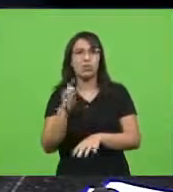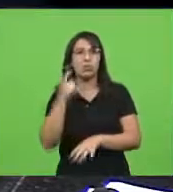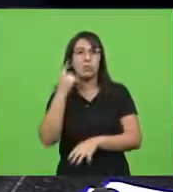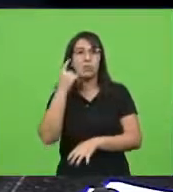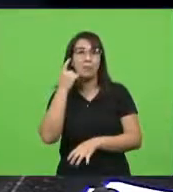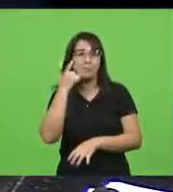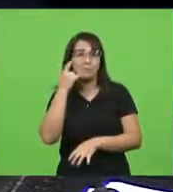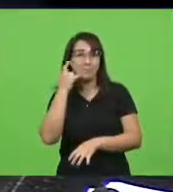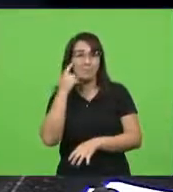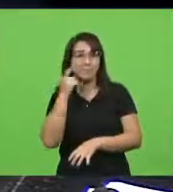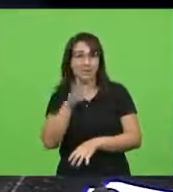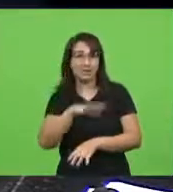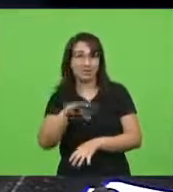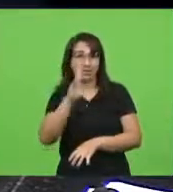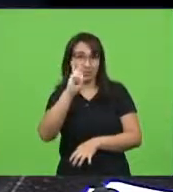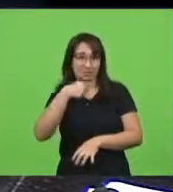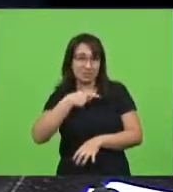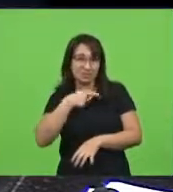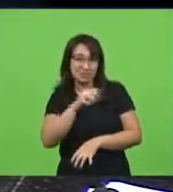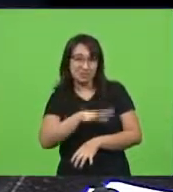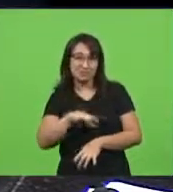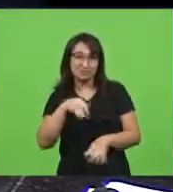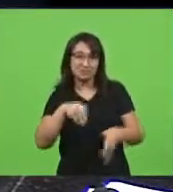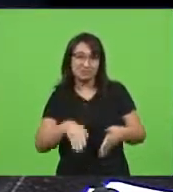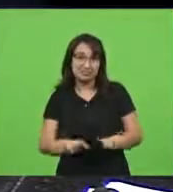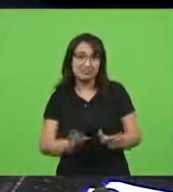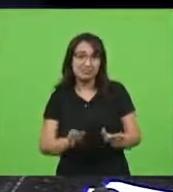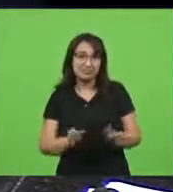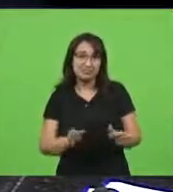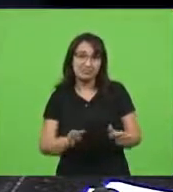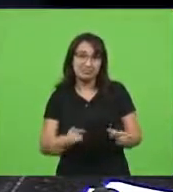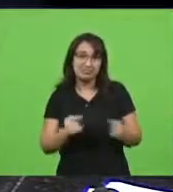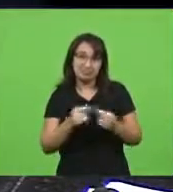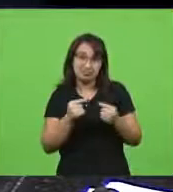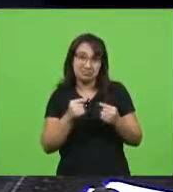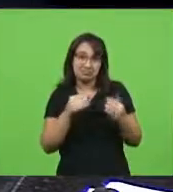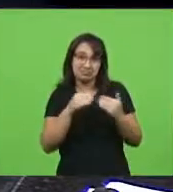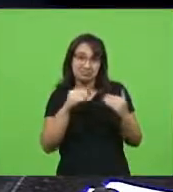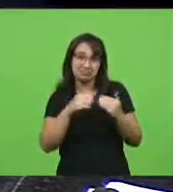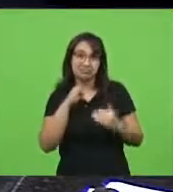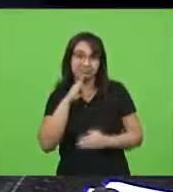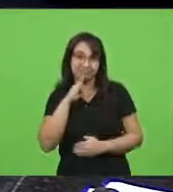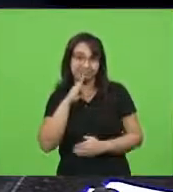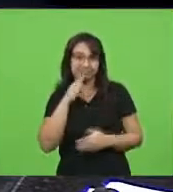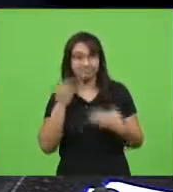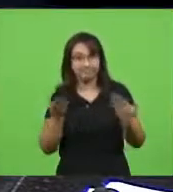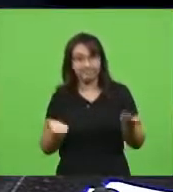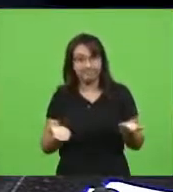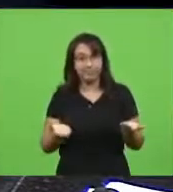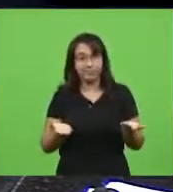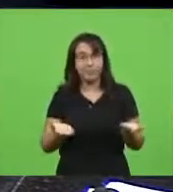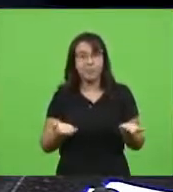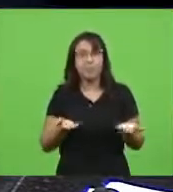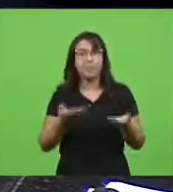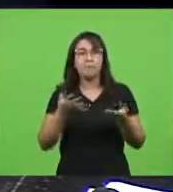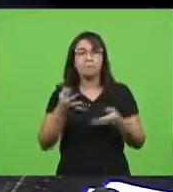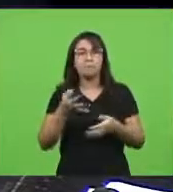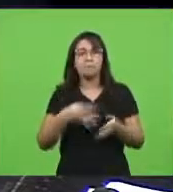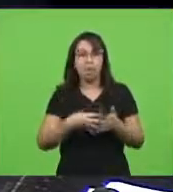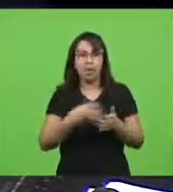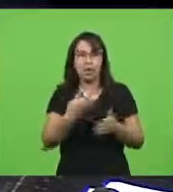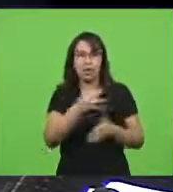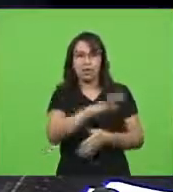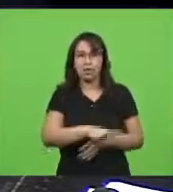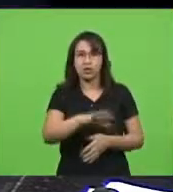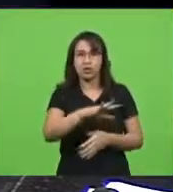região, né, deputado Berlanda? E quando eu ouço que a 4ª região vai receber